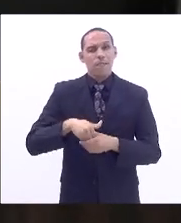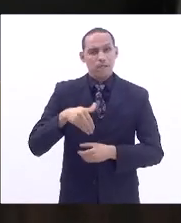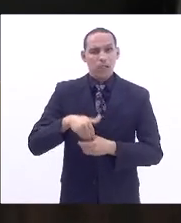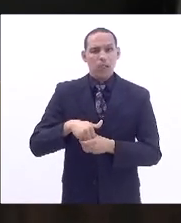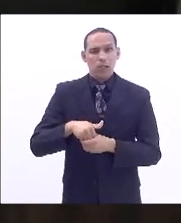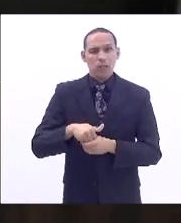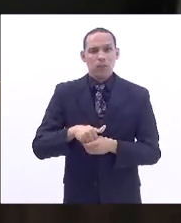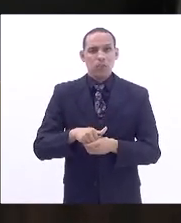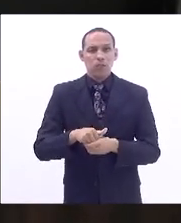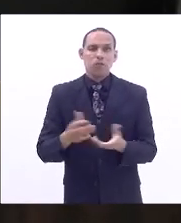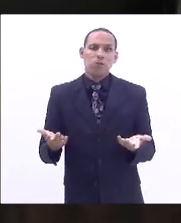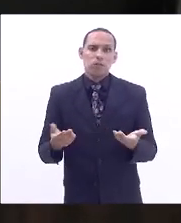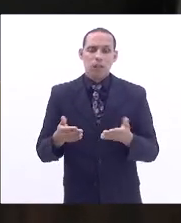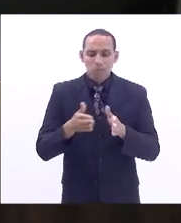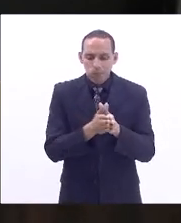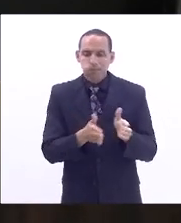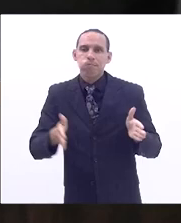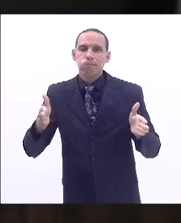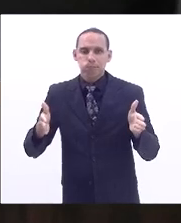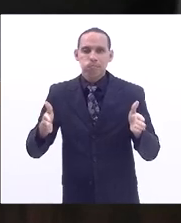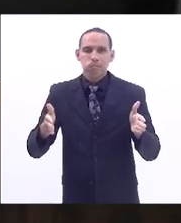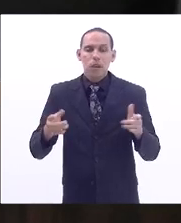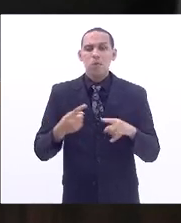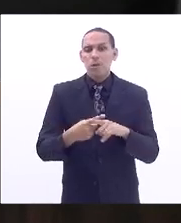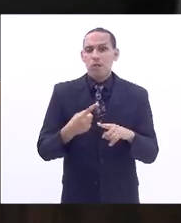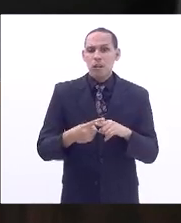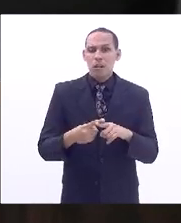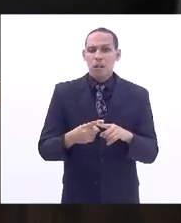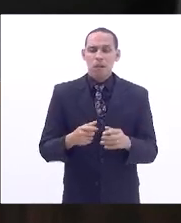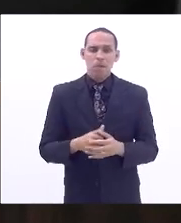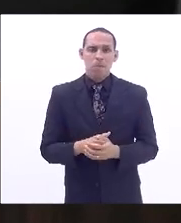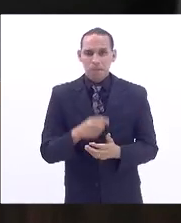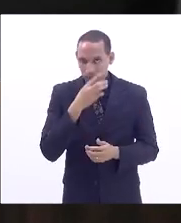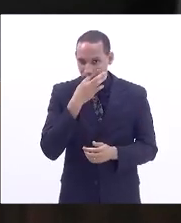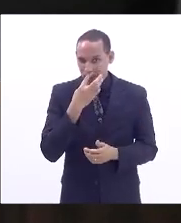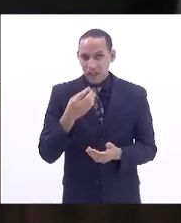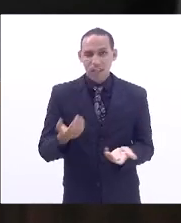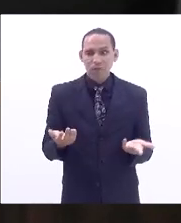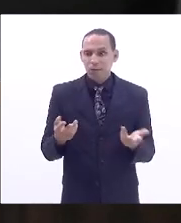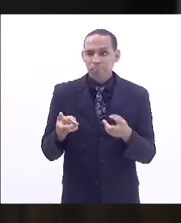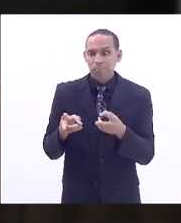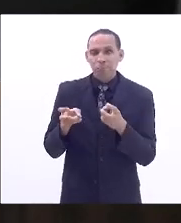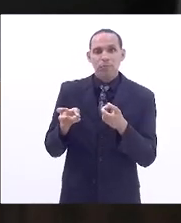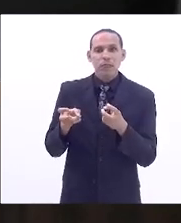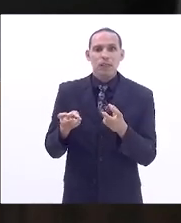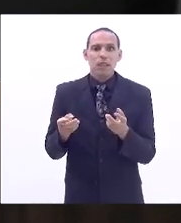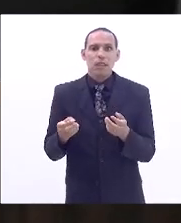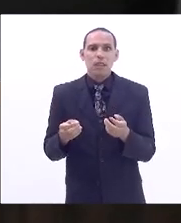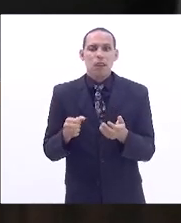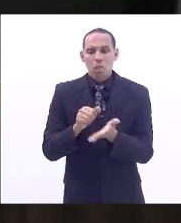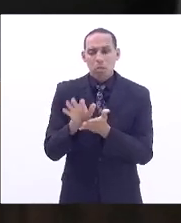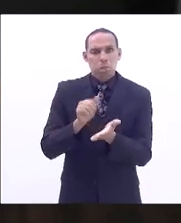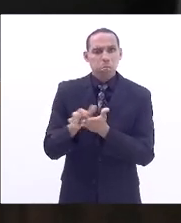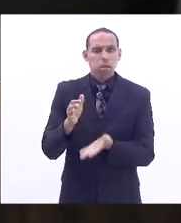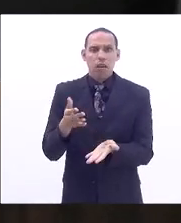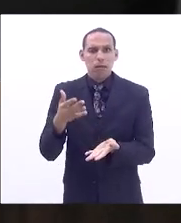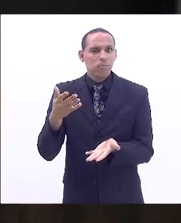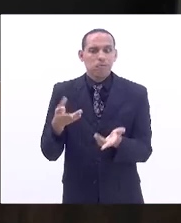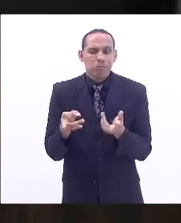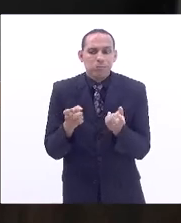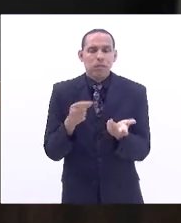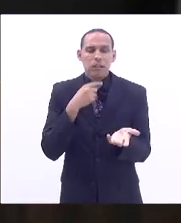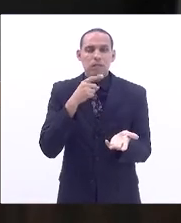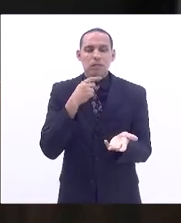voltarmos a prorrogação que infelizmente não vejo como melhorar o desemprego desalento das famílias a